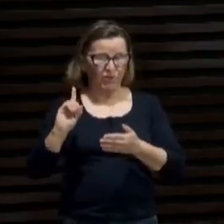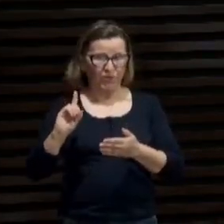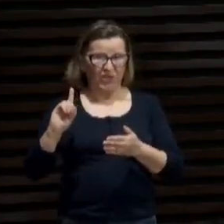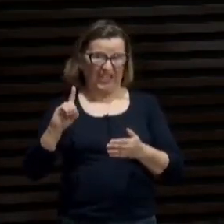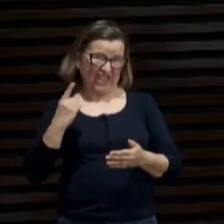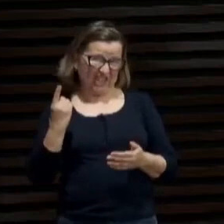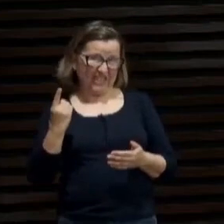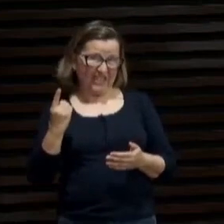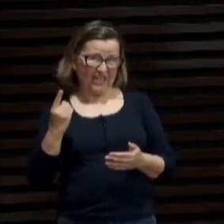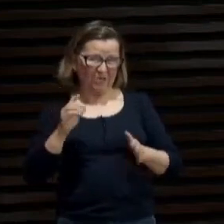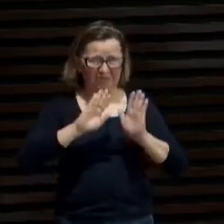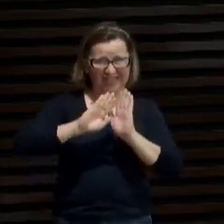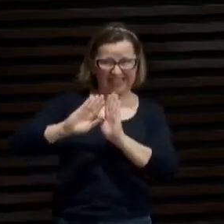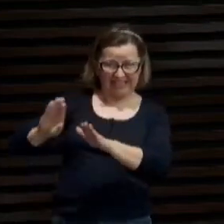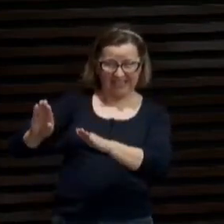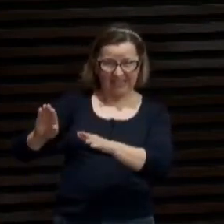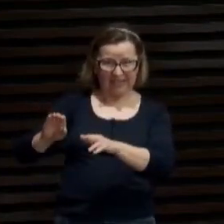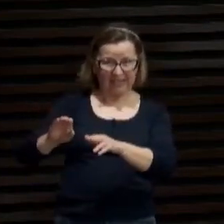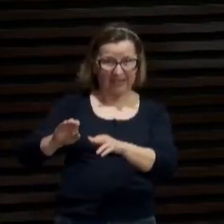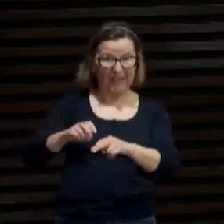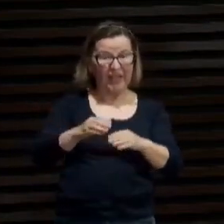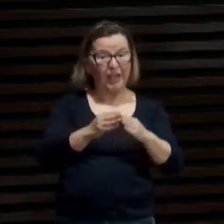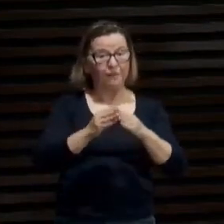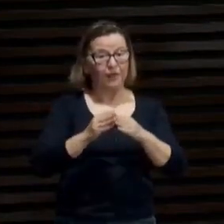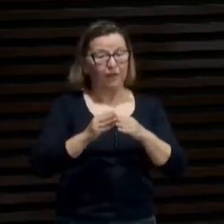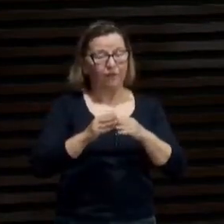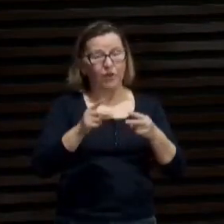benefício de algo maior. É abrir mão da sua razão